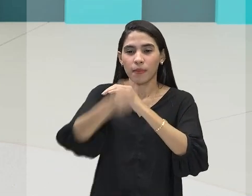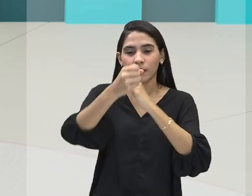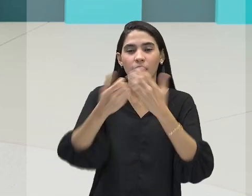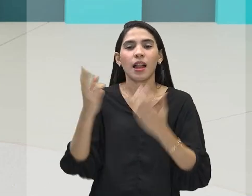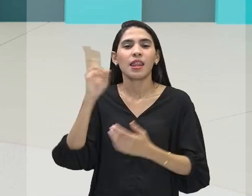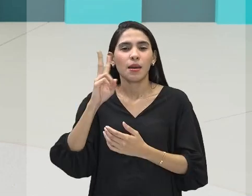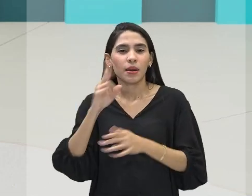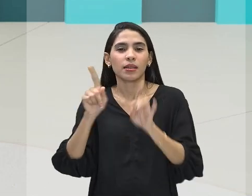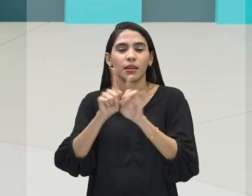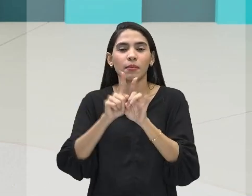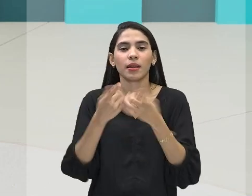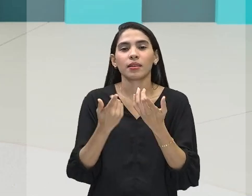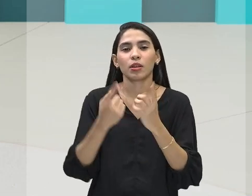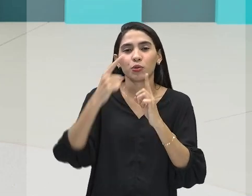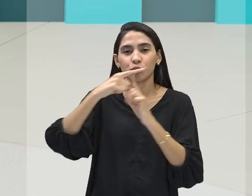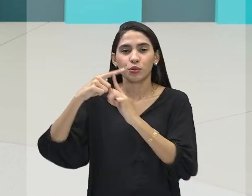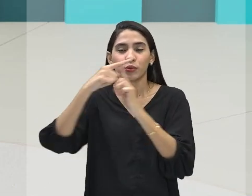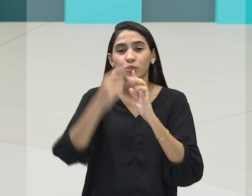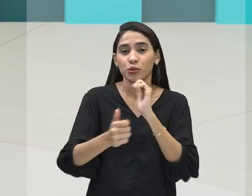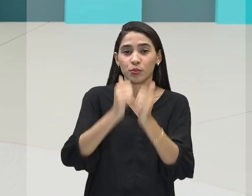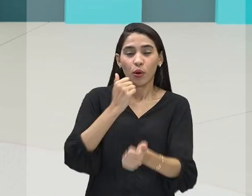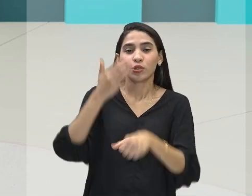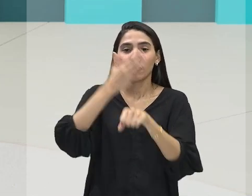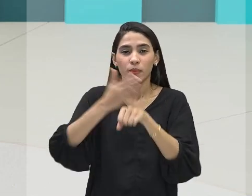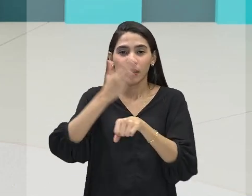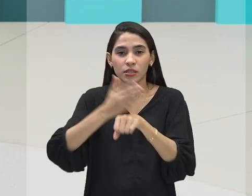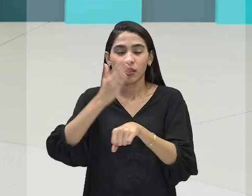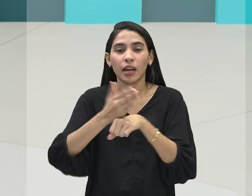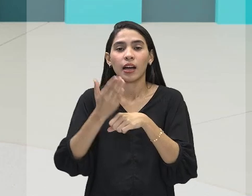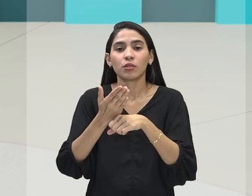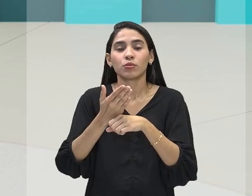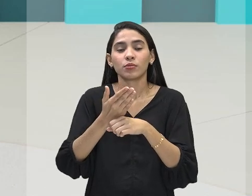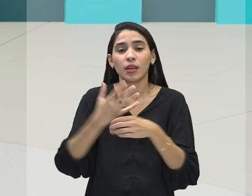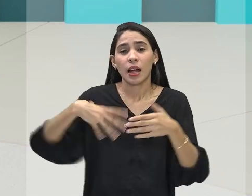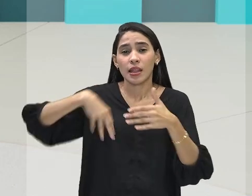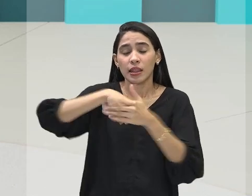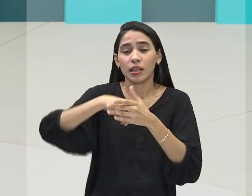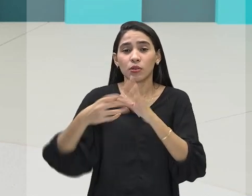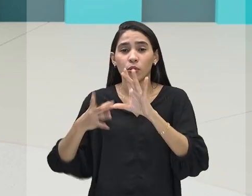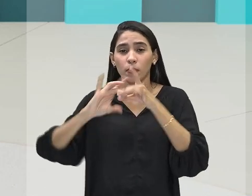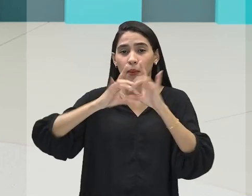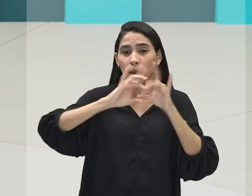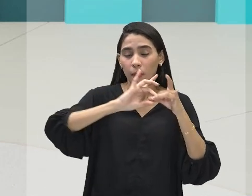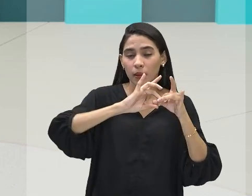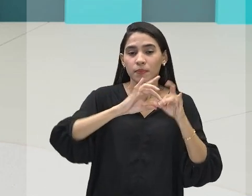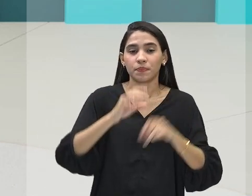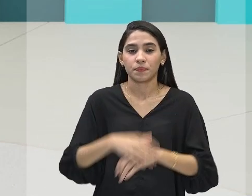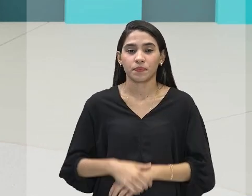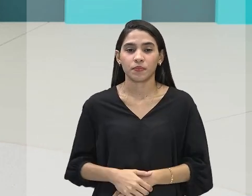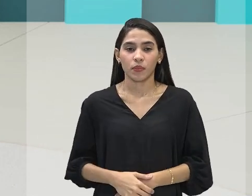muito a modalidade que é praticada lá nos Jogos Olímpicos, dentro do atletismo.